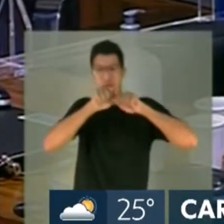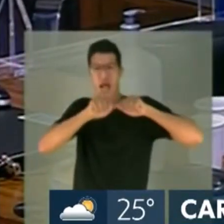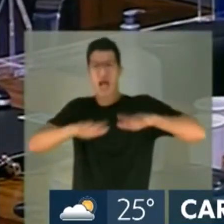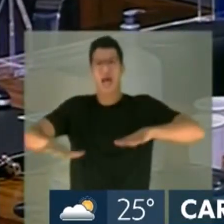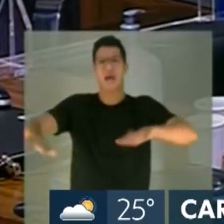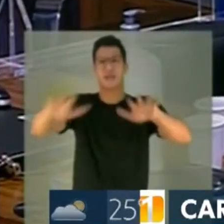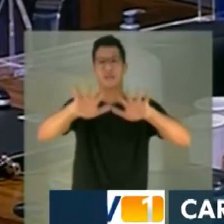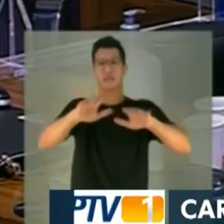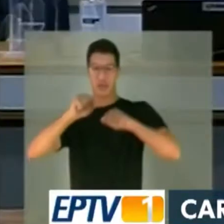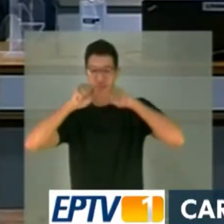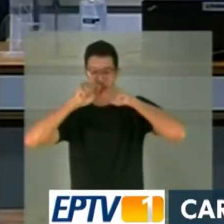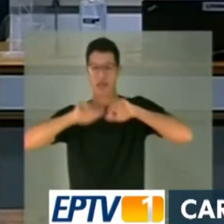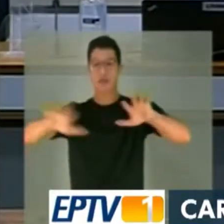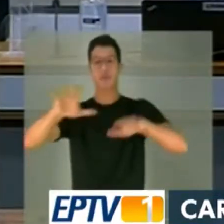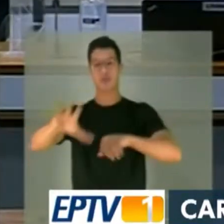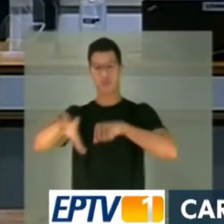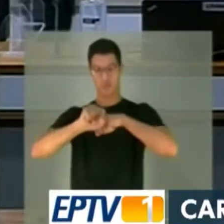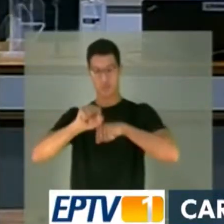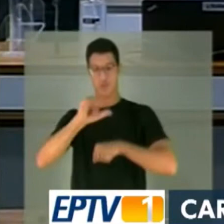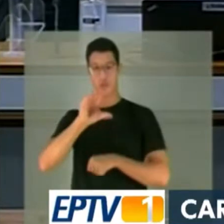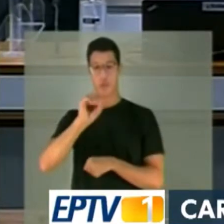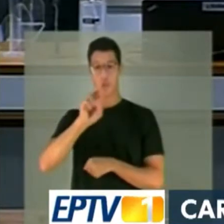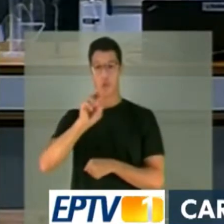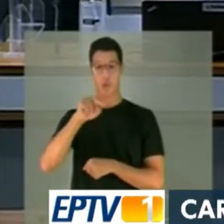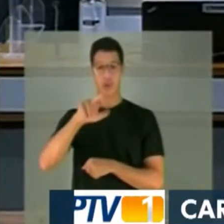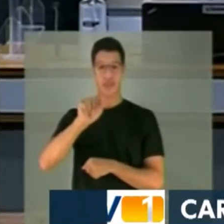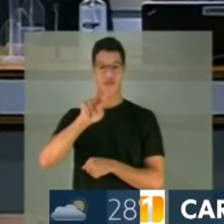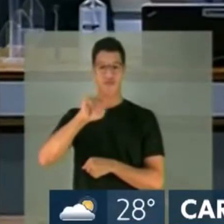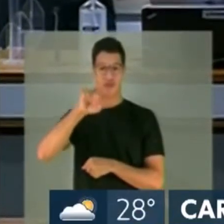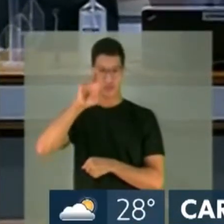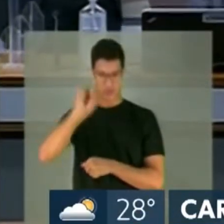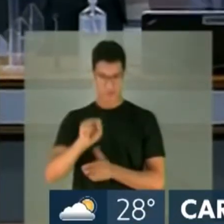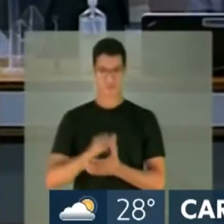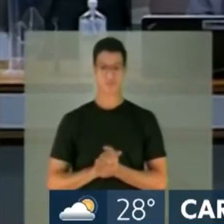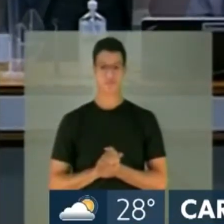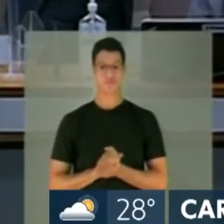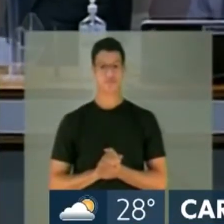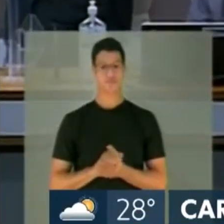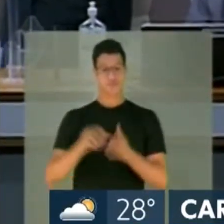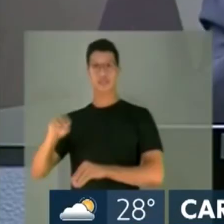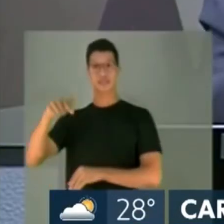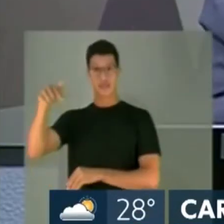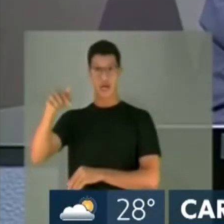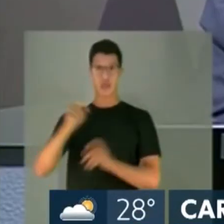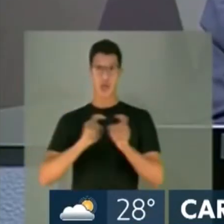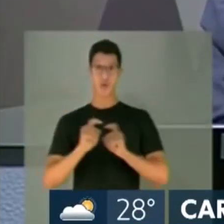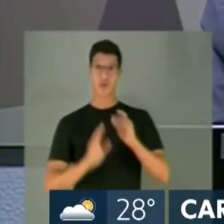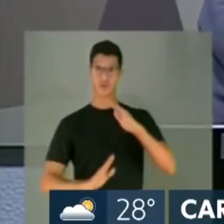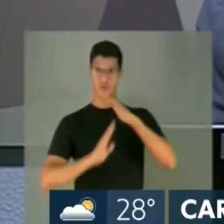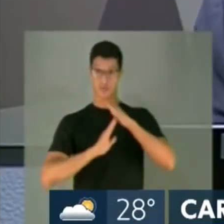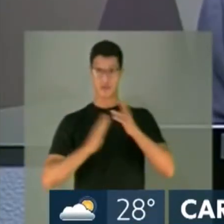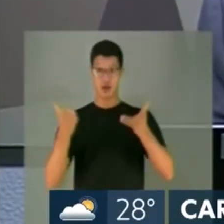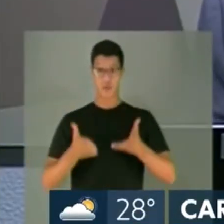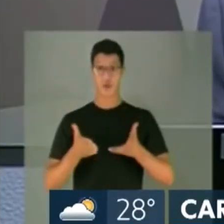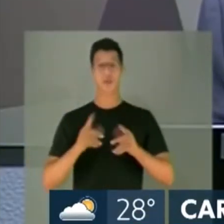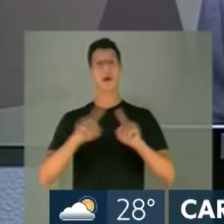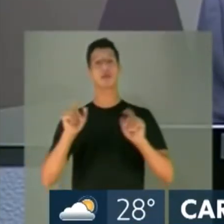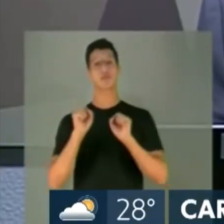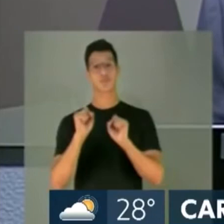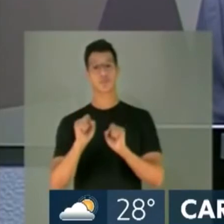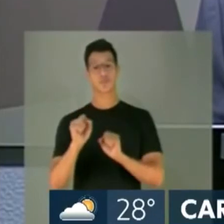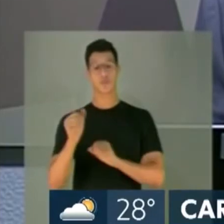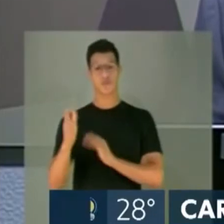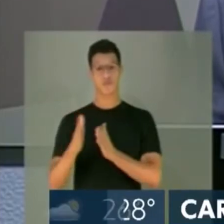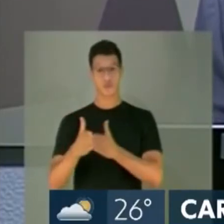da imunidade de rebanho na gestão do ex-ministro da Saúde Eduardo prazo e luz do empresário Carlos whizzer chegou a ser anunciado como